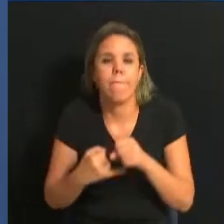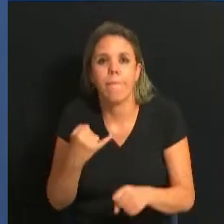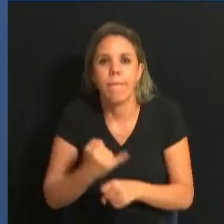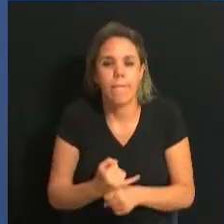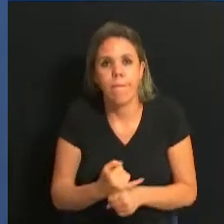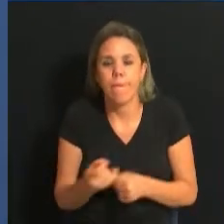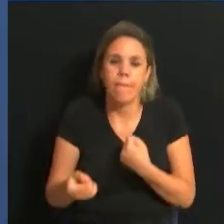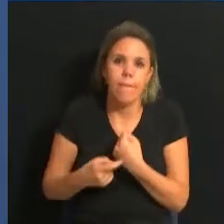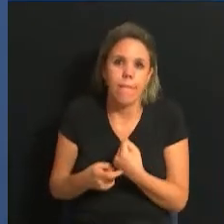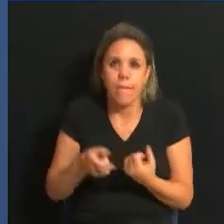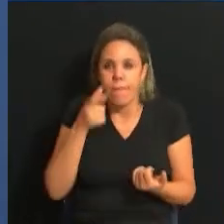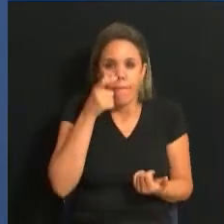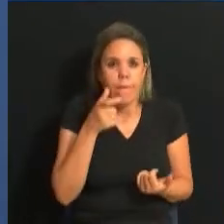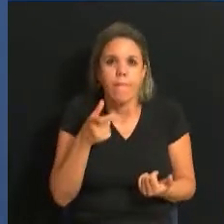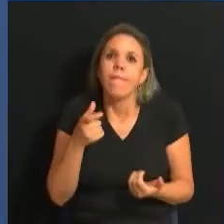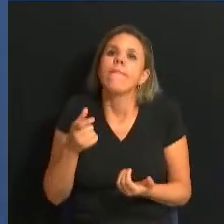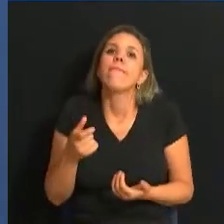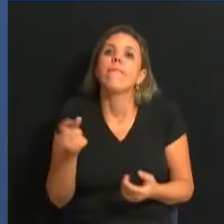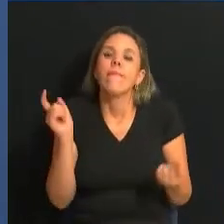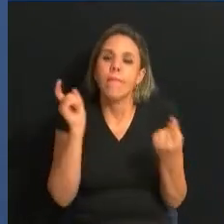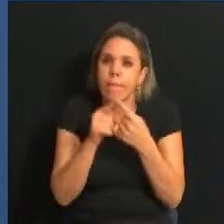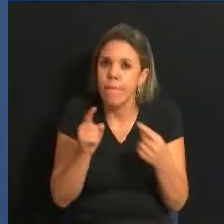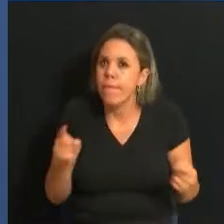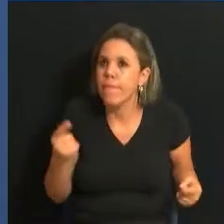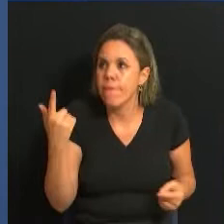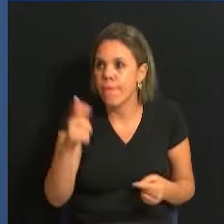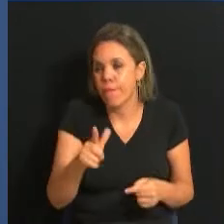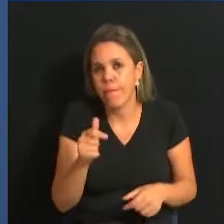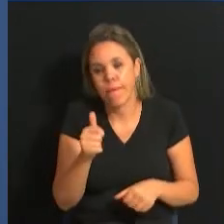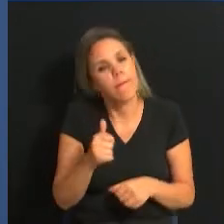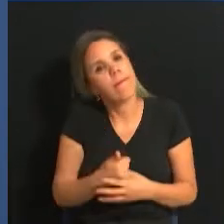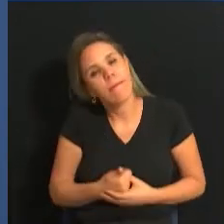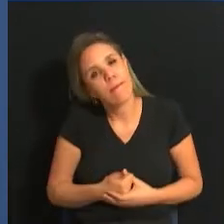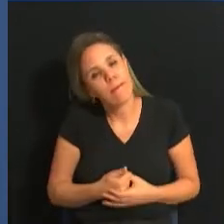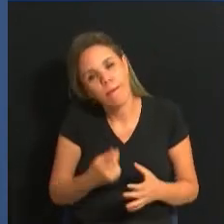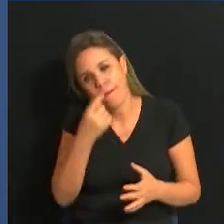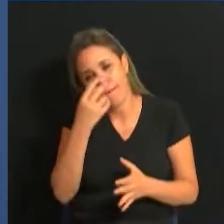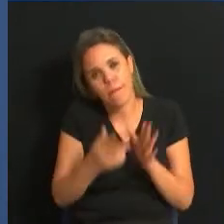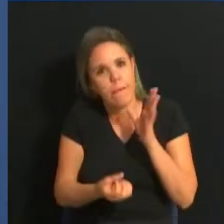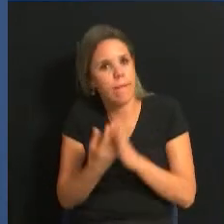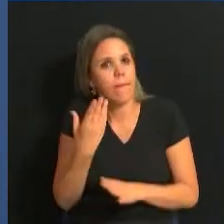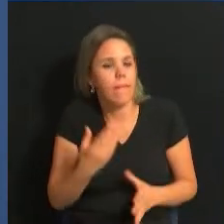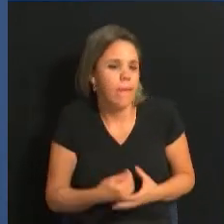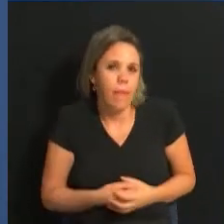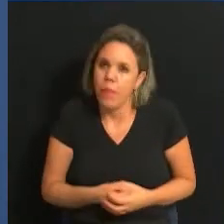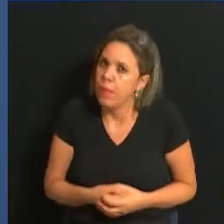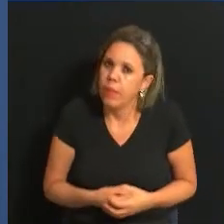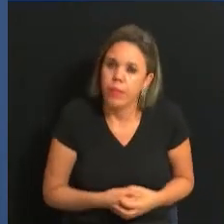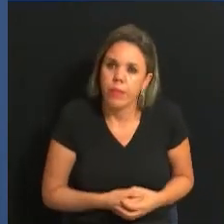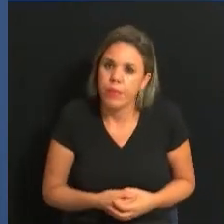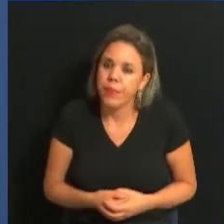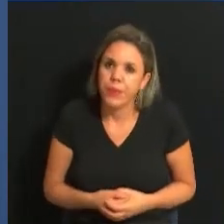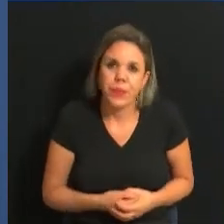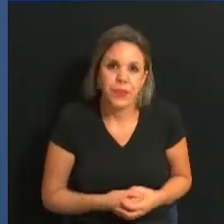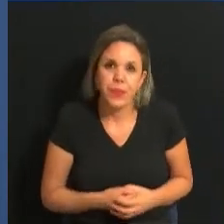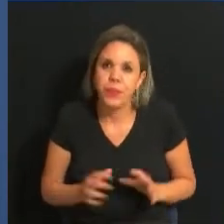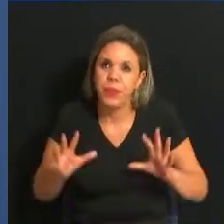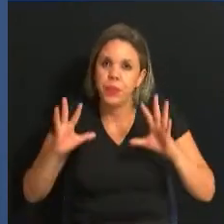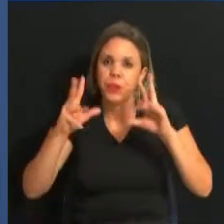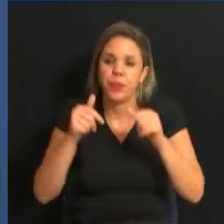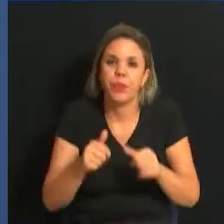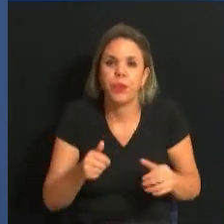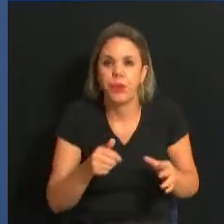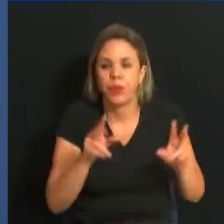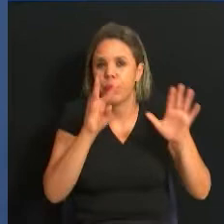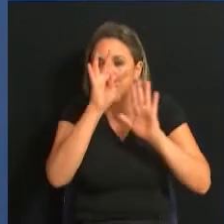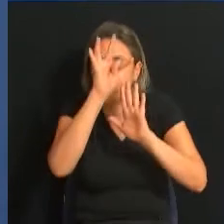clica e você cai direto numa outra aba em que aparece a íntegra, ou seja, todo o texto